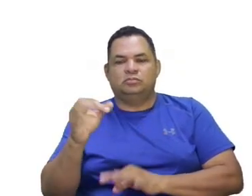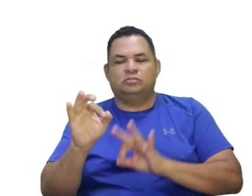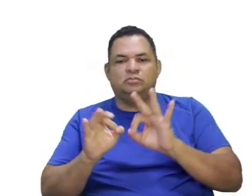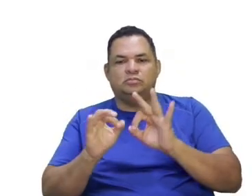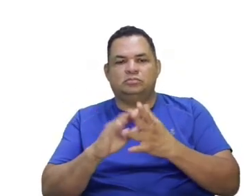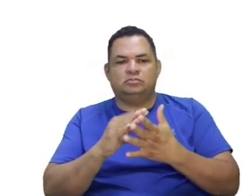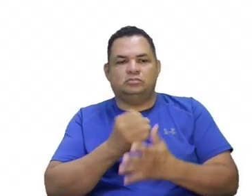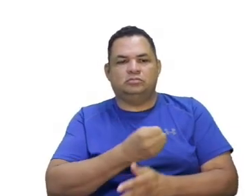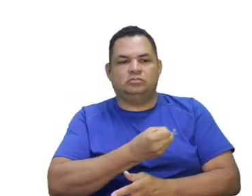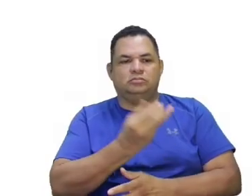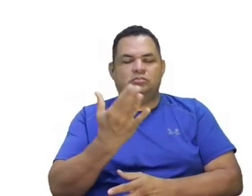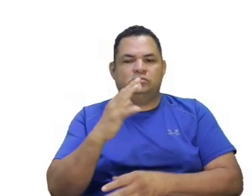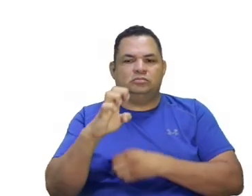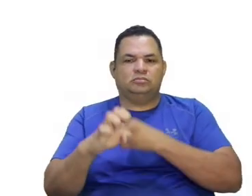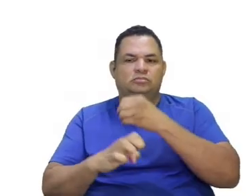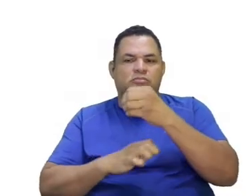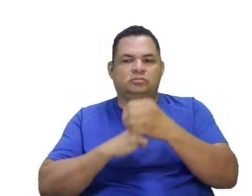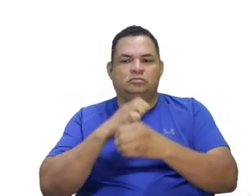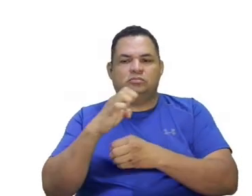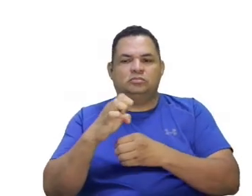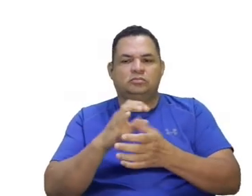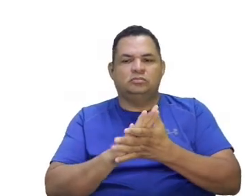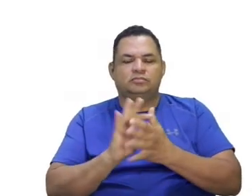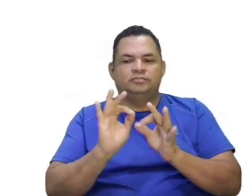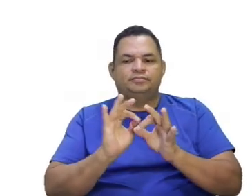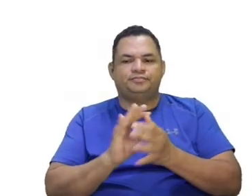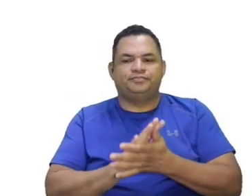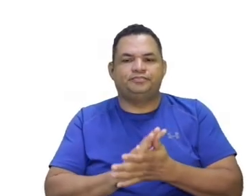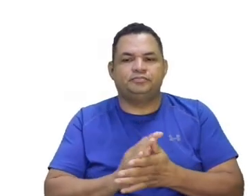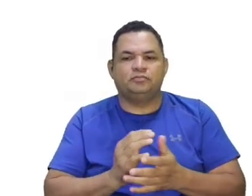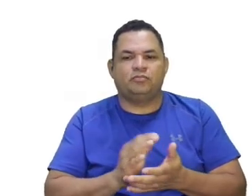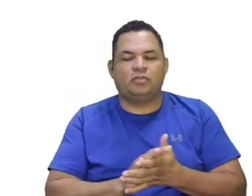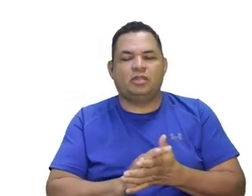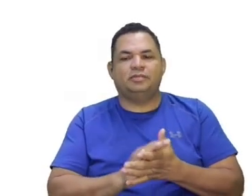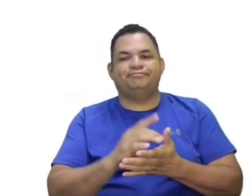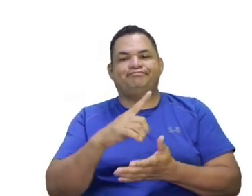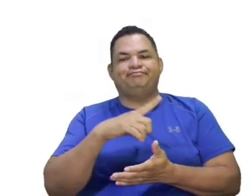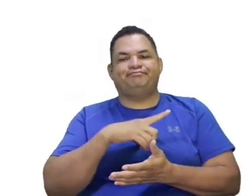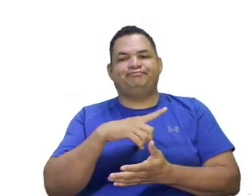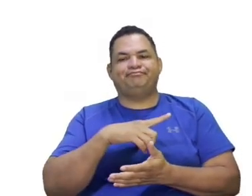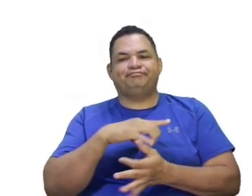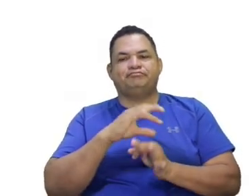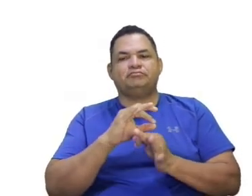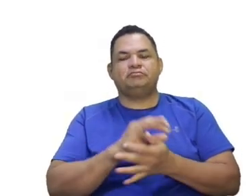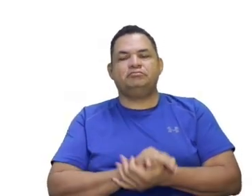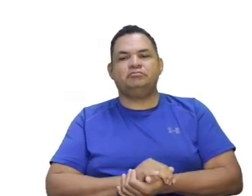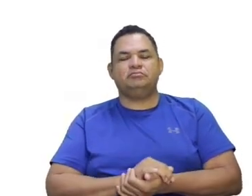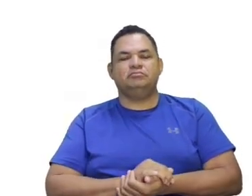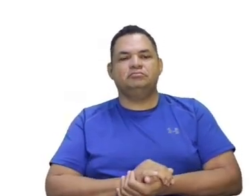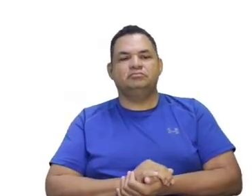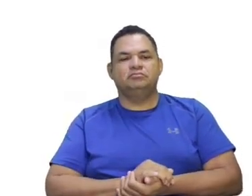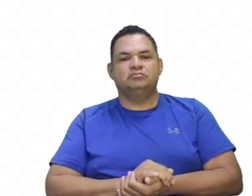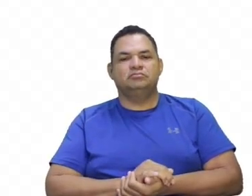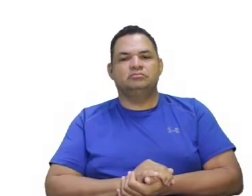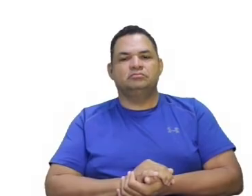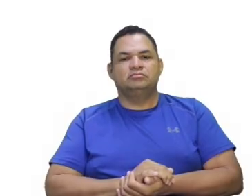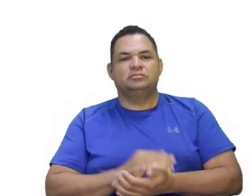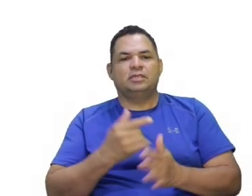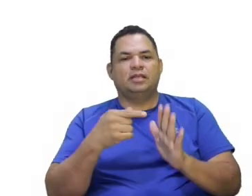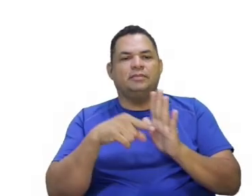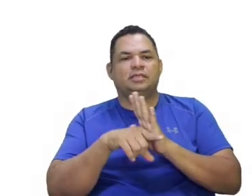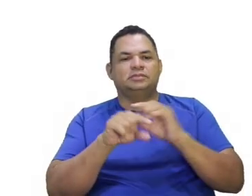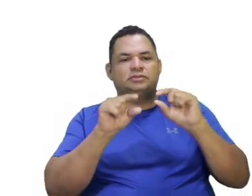a quantidade de elétrons que o átomo neutro dele possui. Ele quer a distribuição